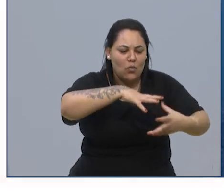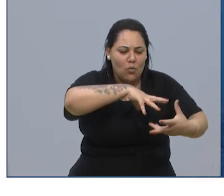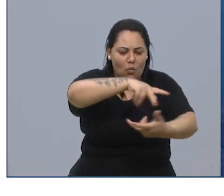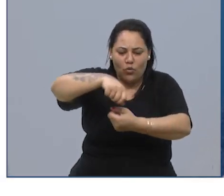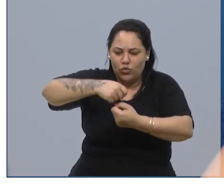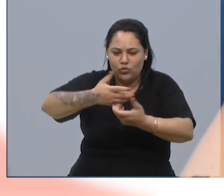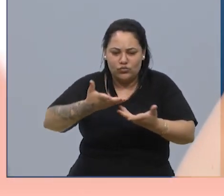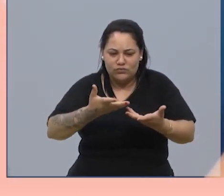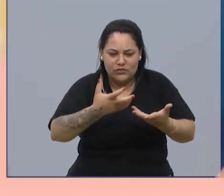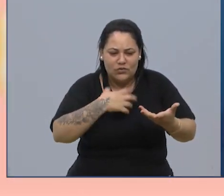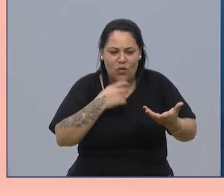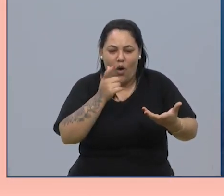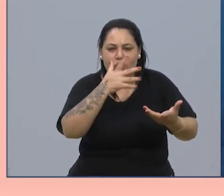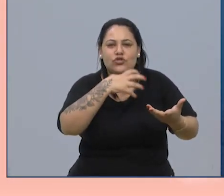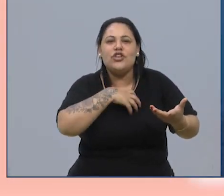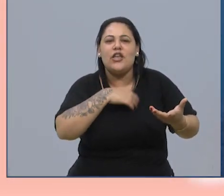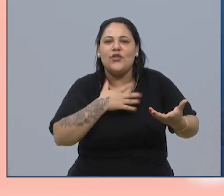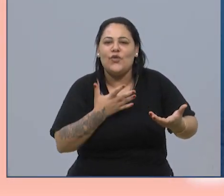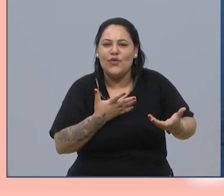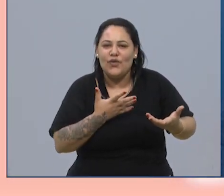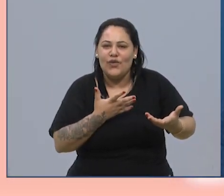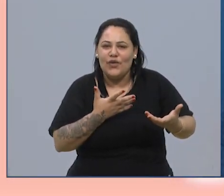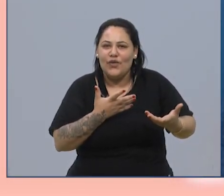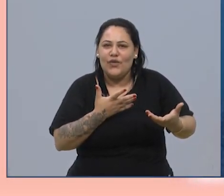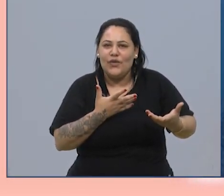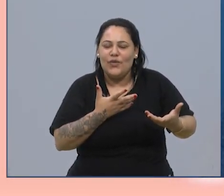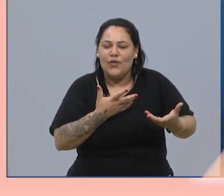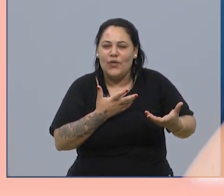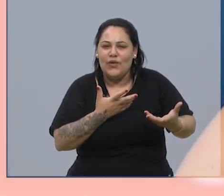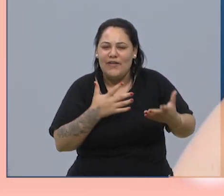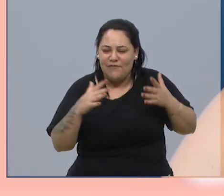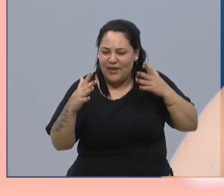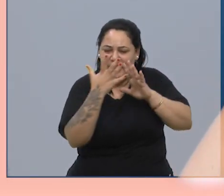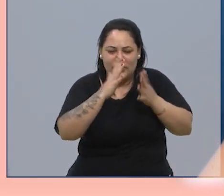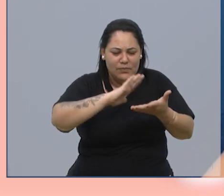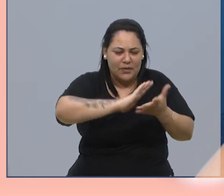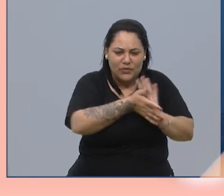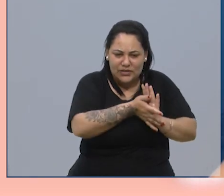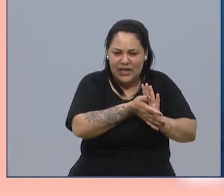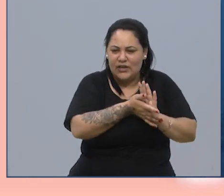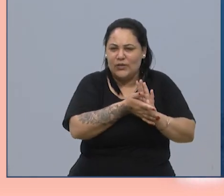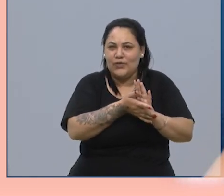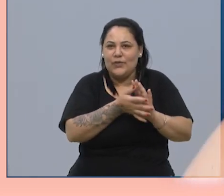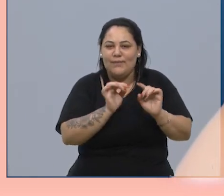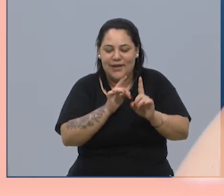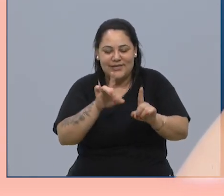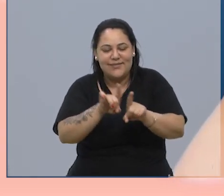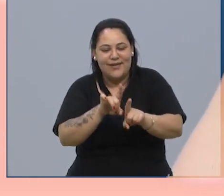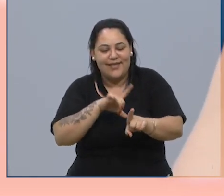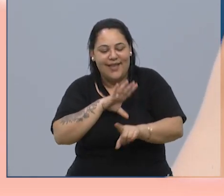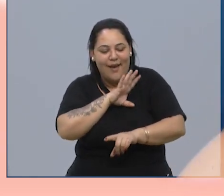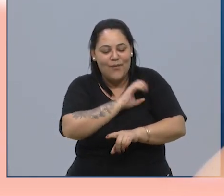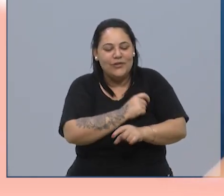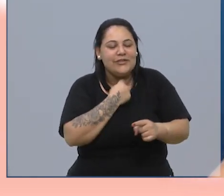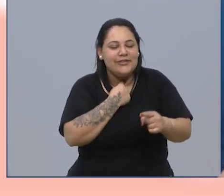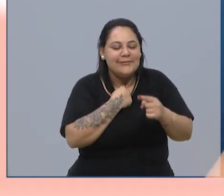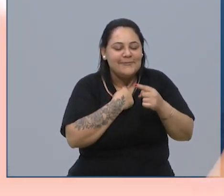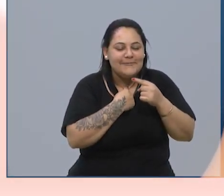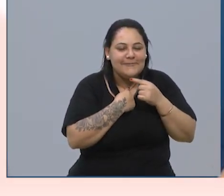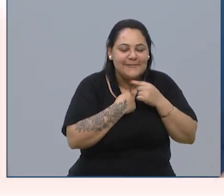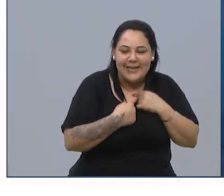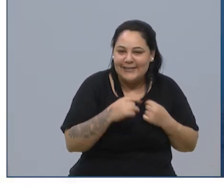história do meu avô, do Paulo Broilo, tudo tinha sumido, todo aquele material dela tinha